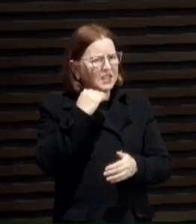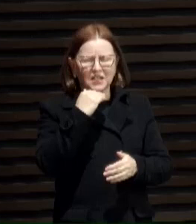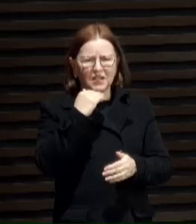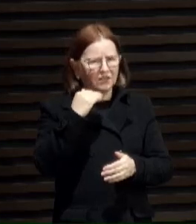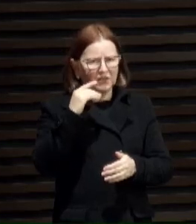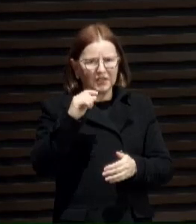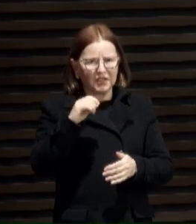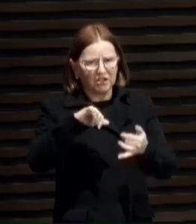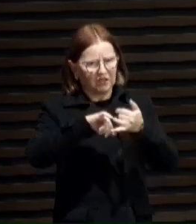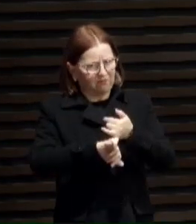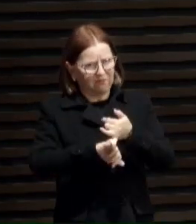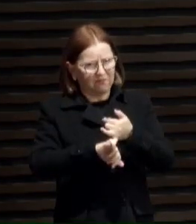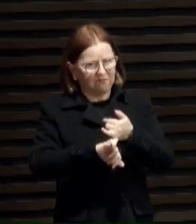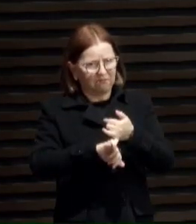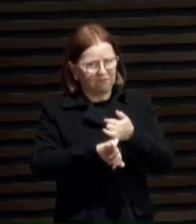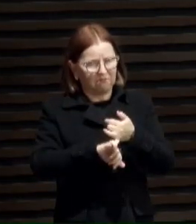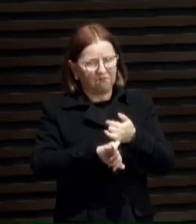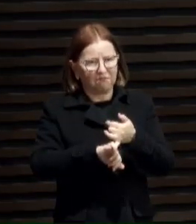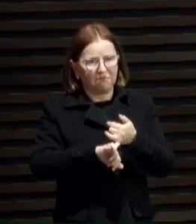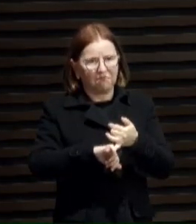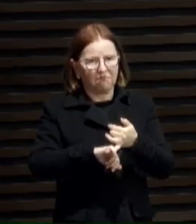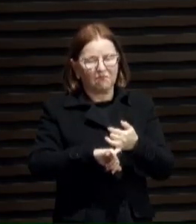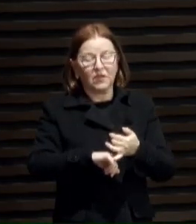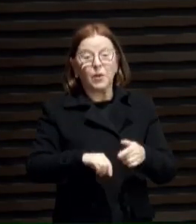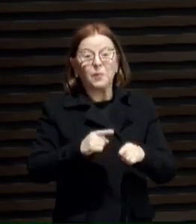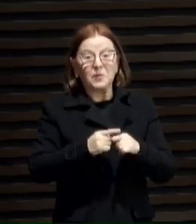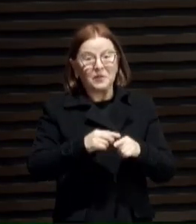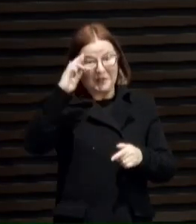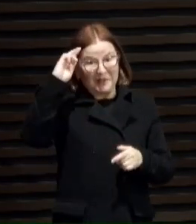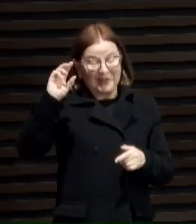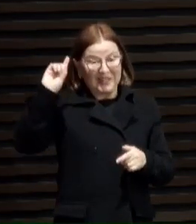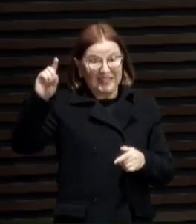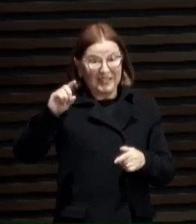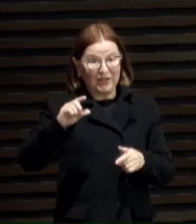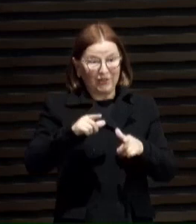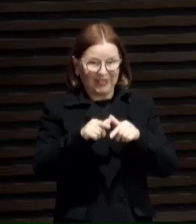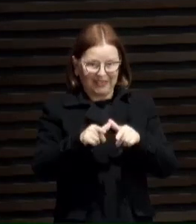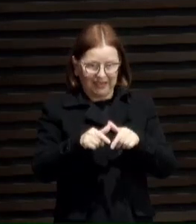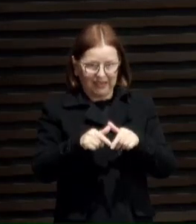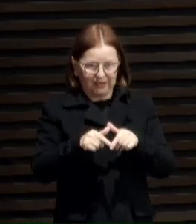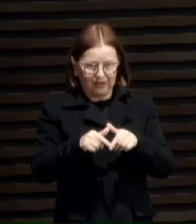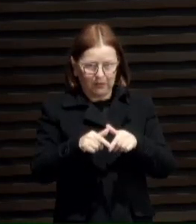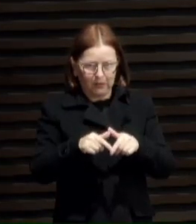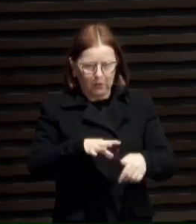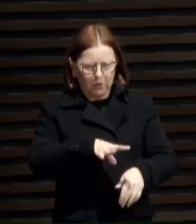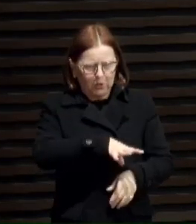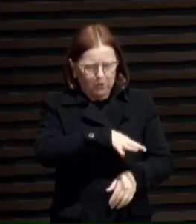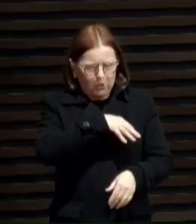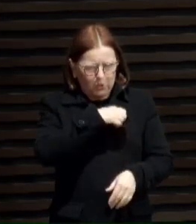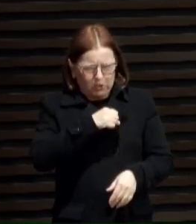mocidade. Porque o Senhor, Deus de Israel, diz que odeia o repúdio, e